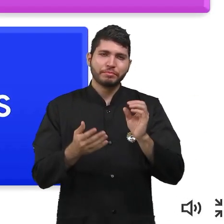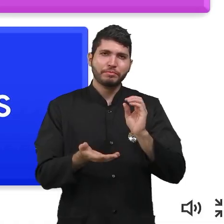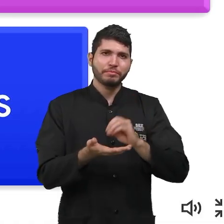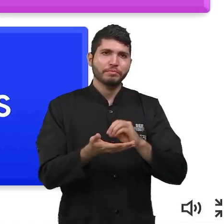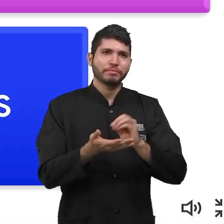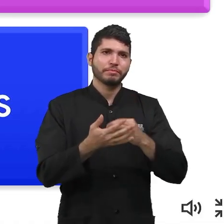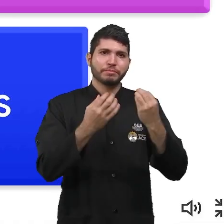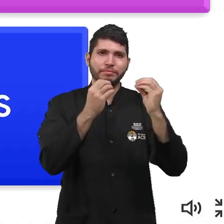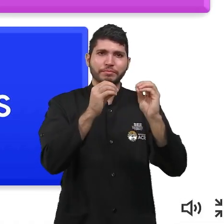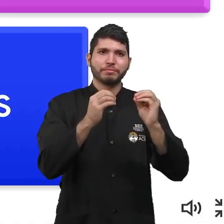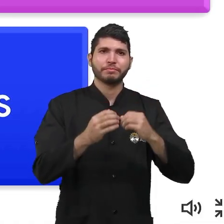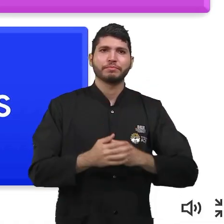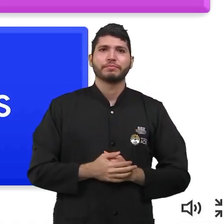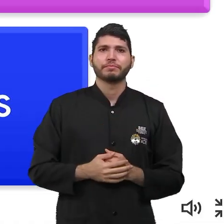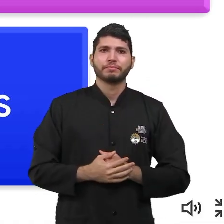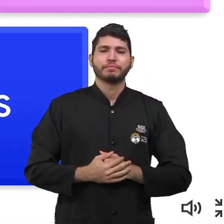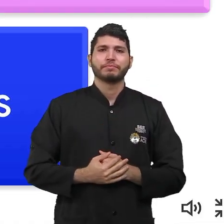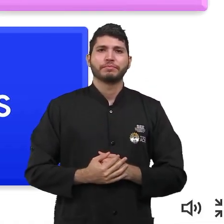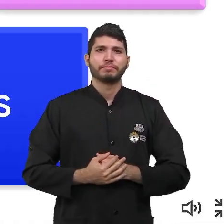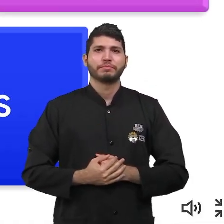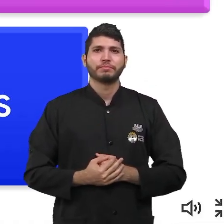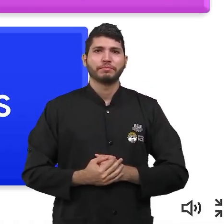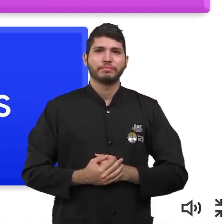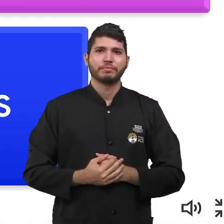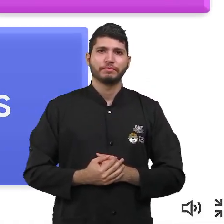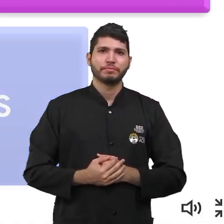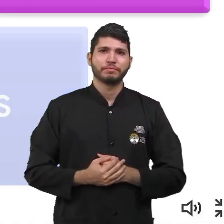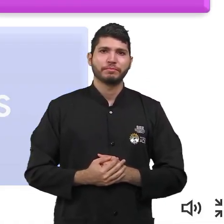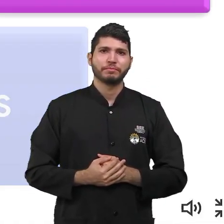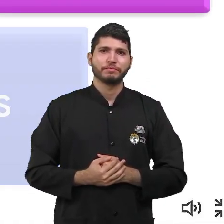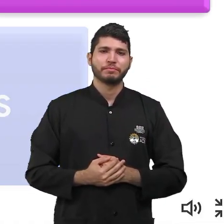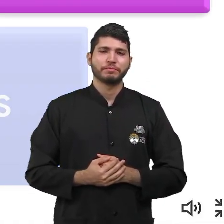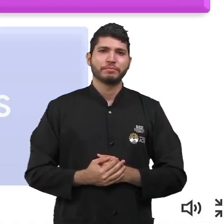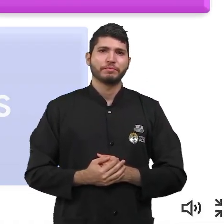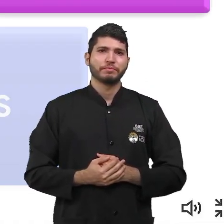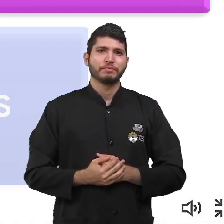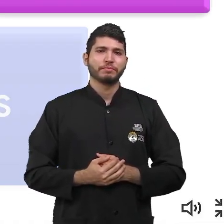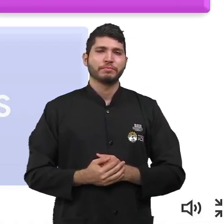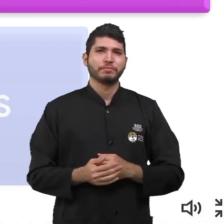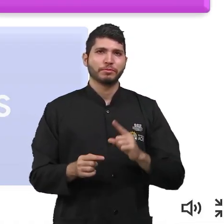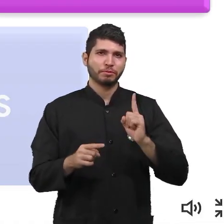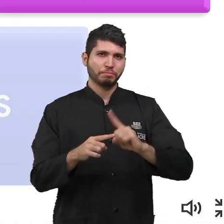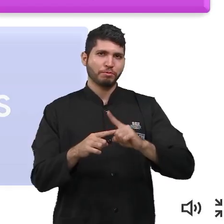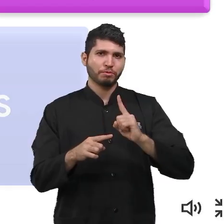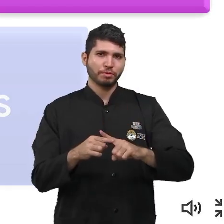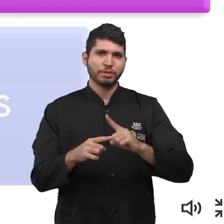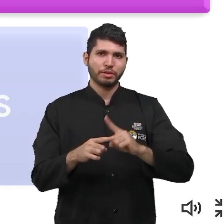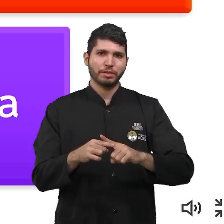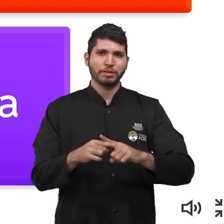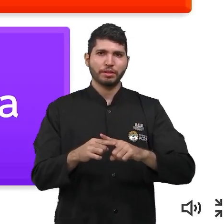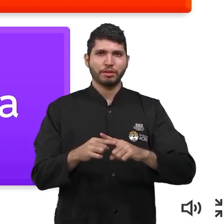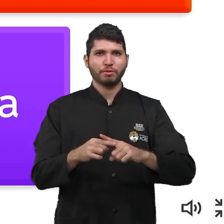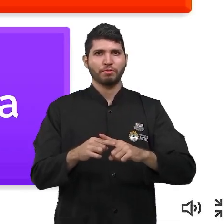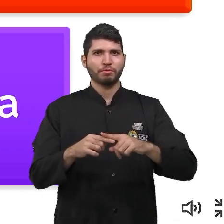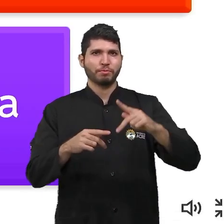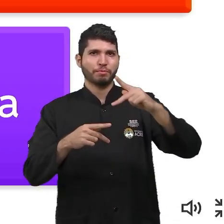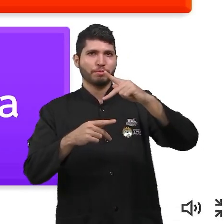Era, né? Eram las 8:15. Porque está no plural, 8:15, ou seja,